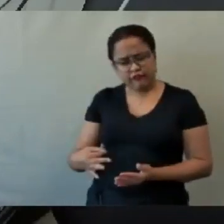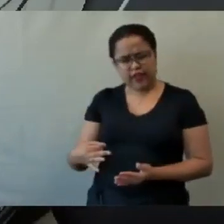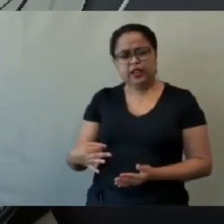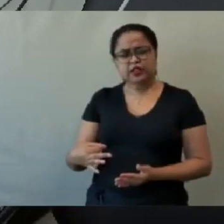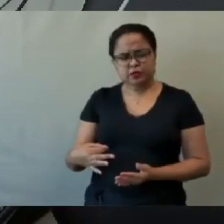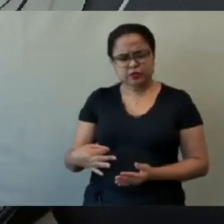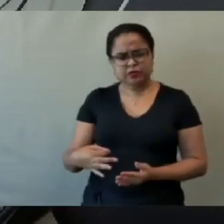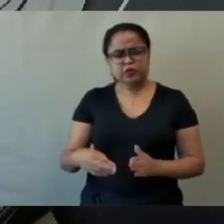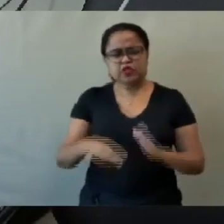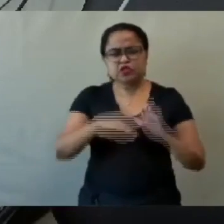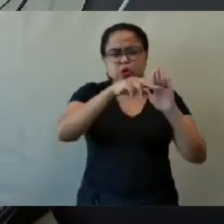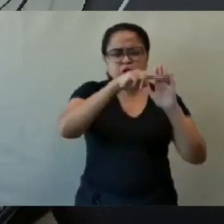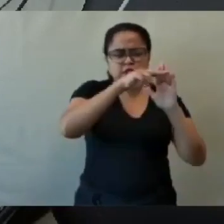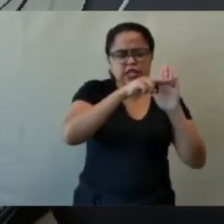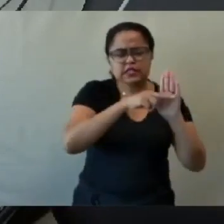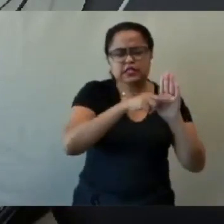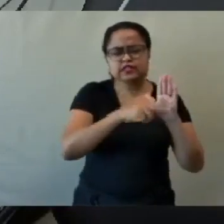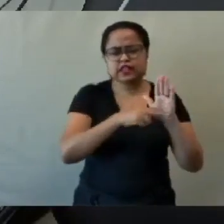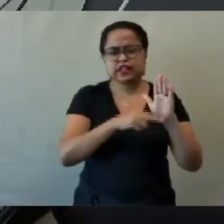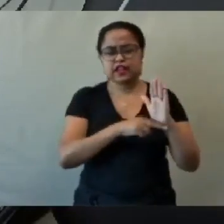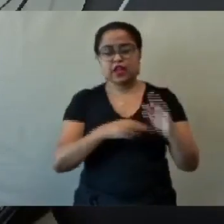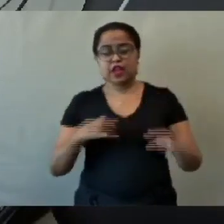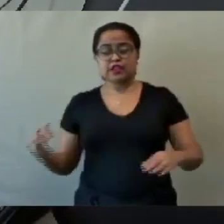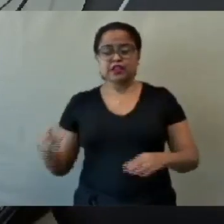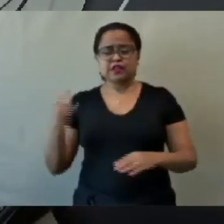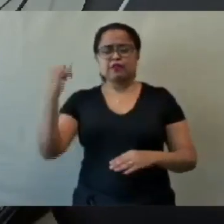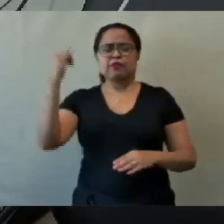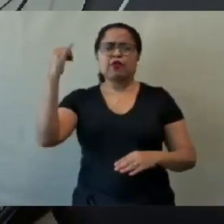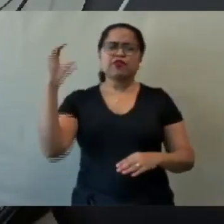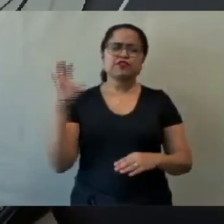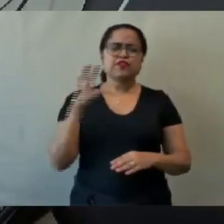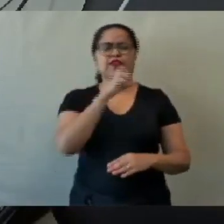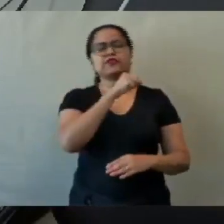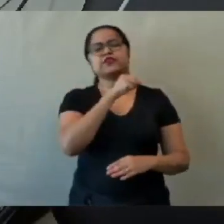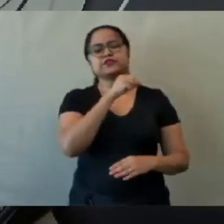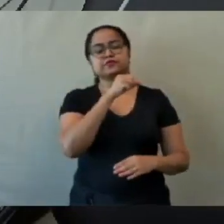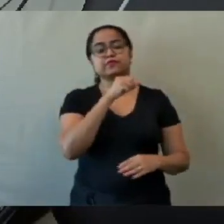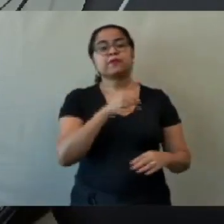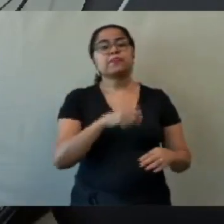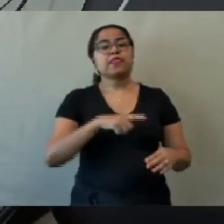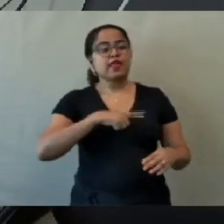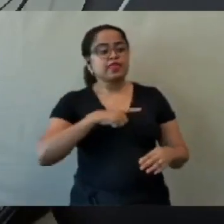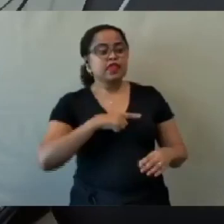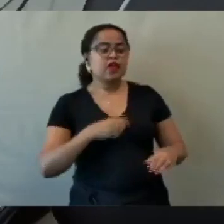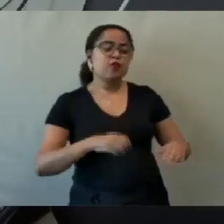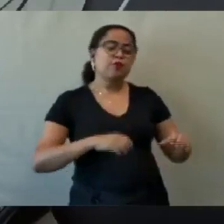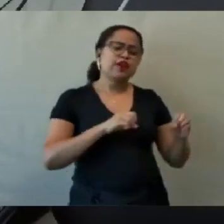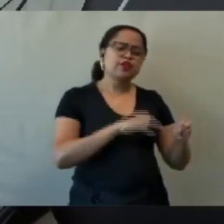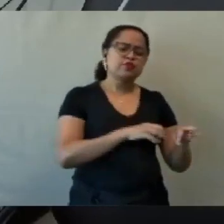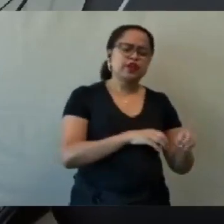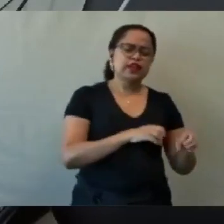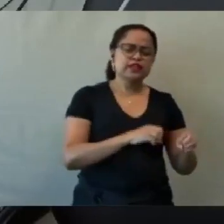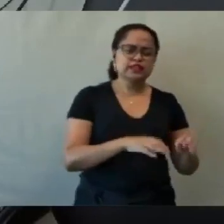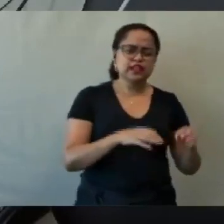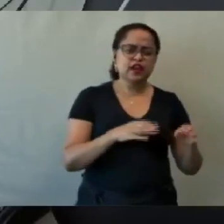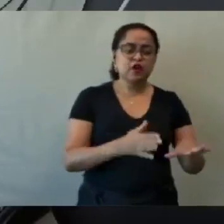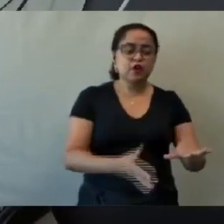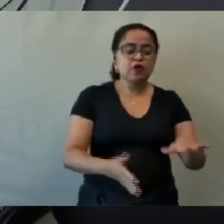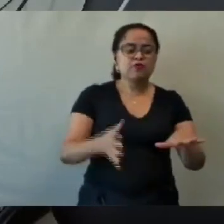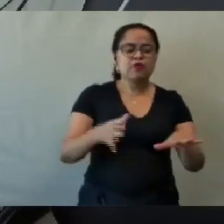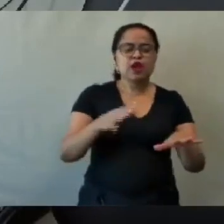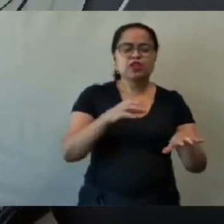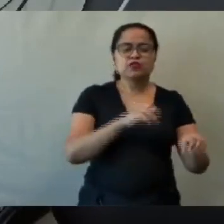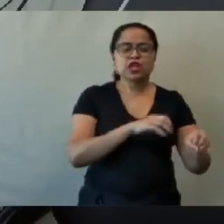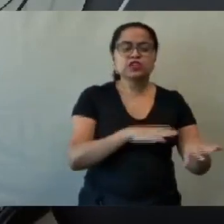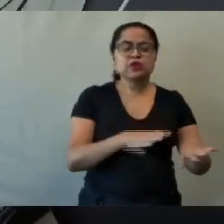educação brasileira. As urgências da educação brasileira é ter uma educação cada vez mais inclusiva.